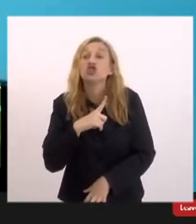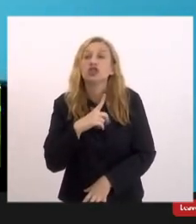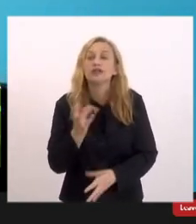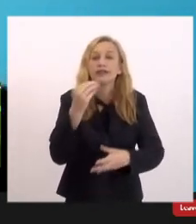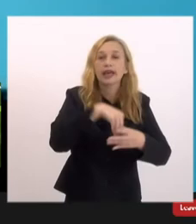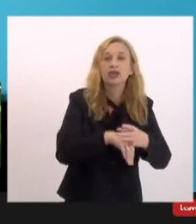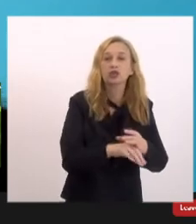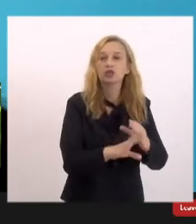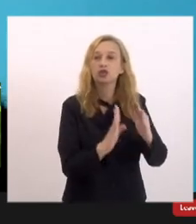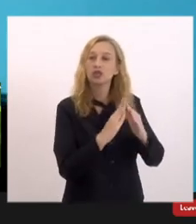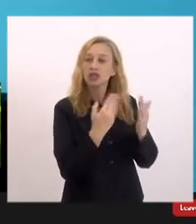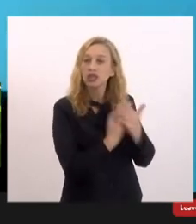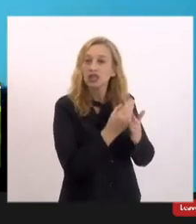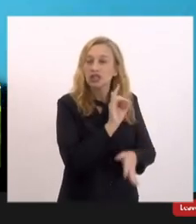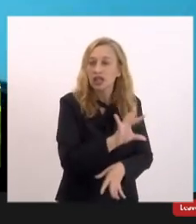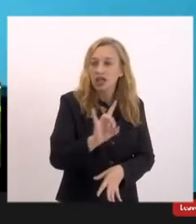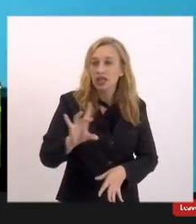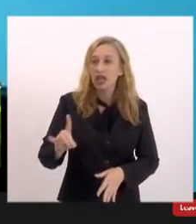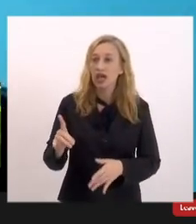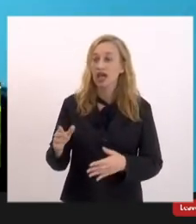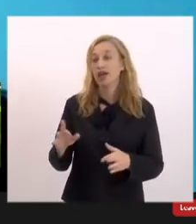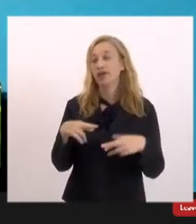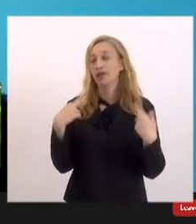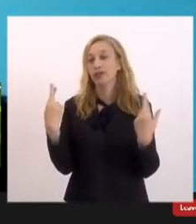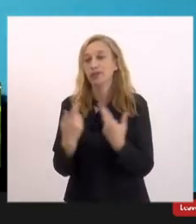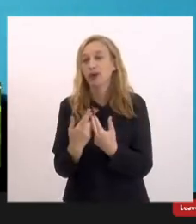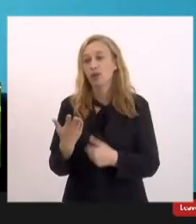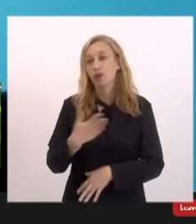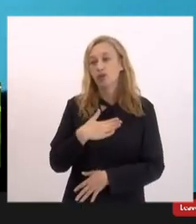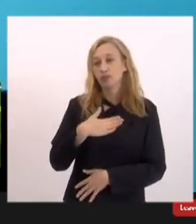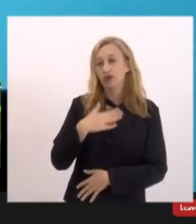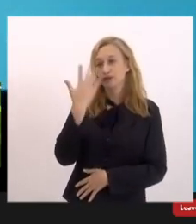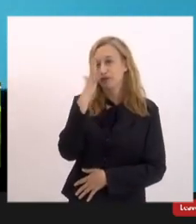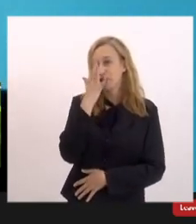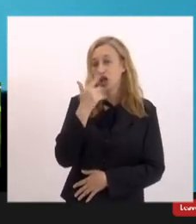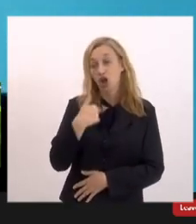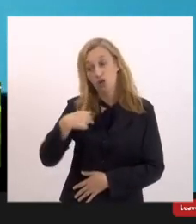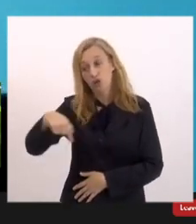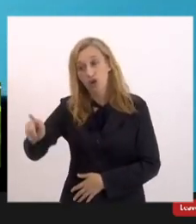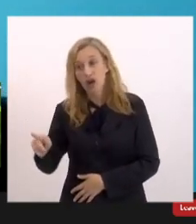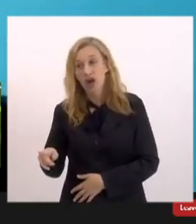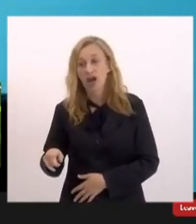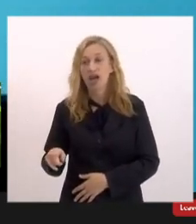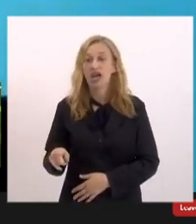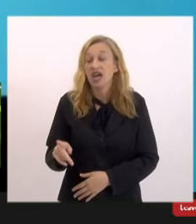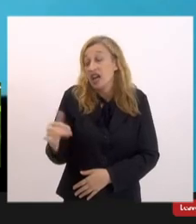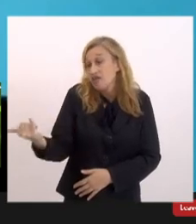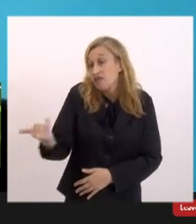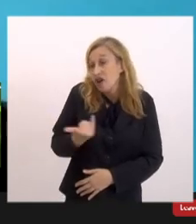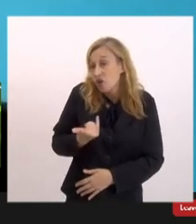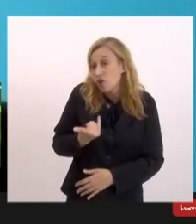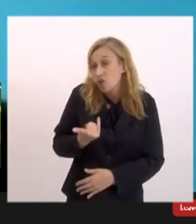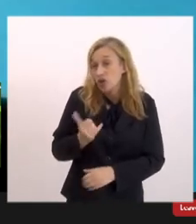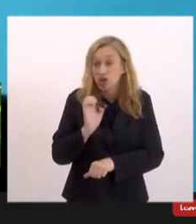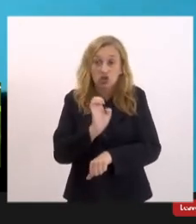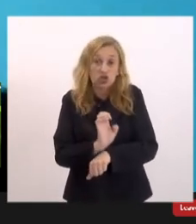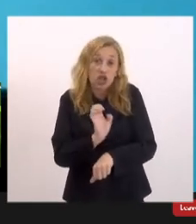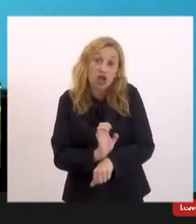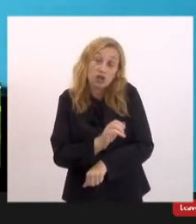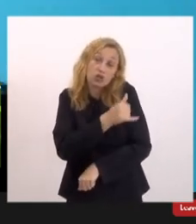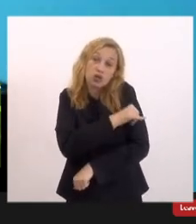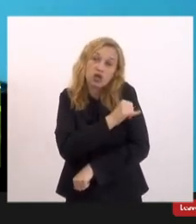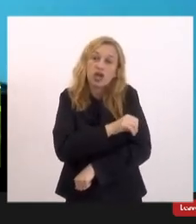escola, e ele marcou uma reunião comigo em fevereiro, e eu estive lá na reunião, e ele me disse que o Estado do Rio